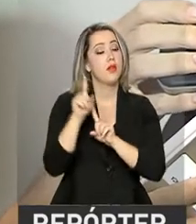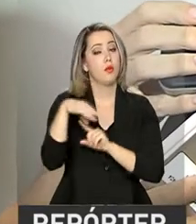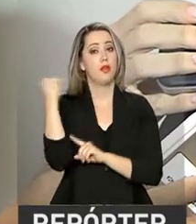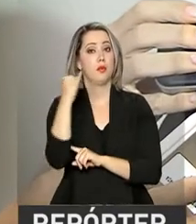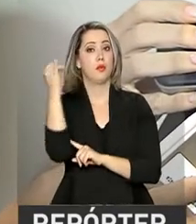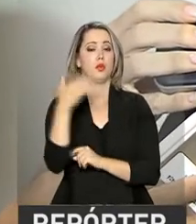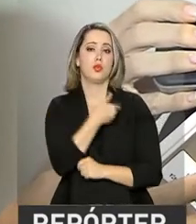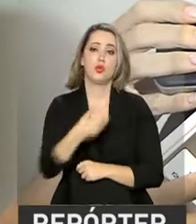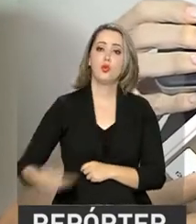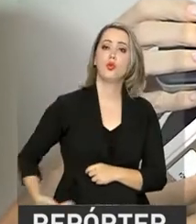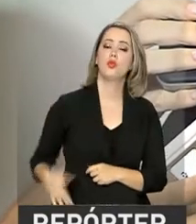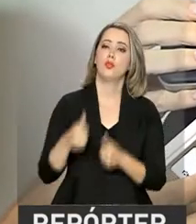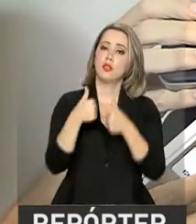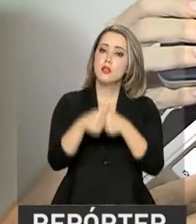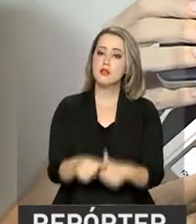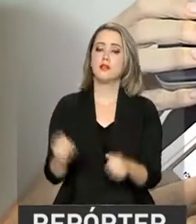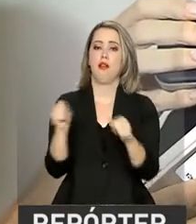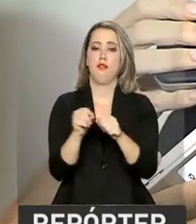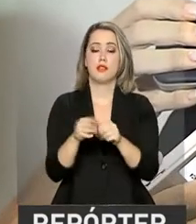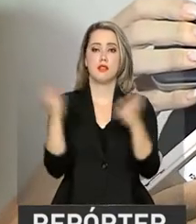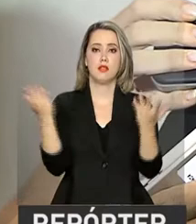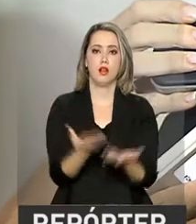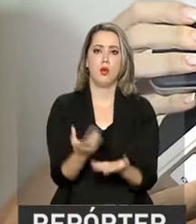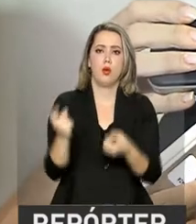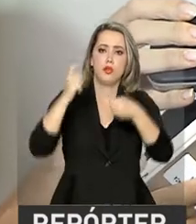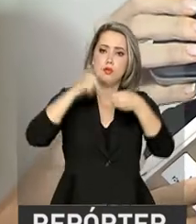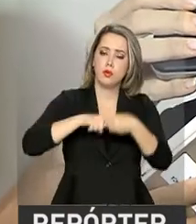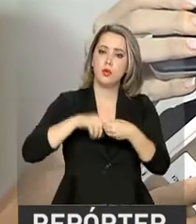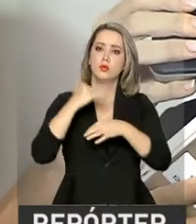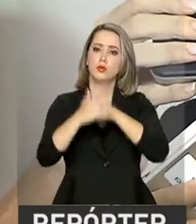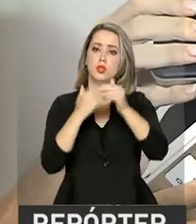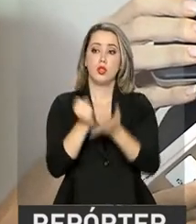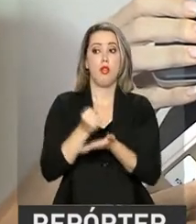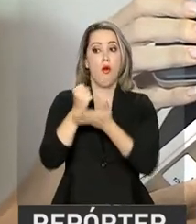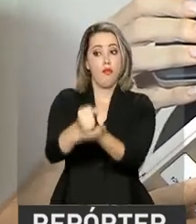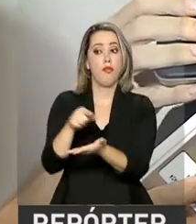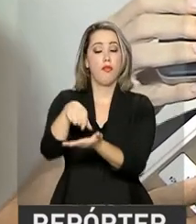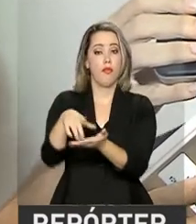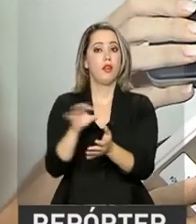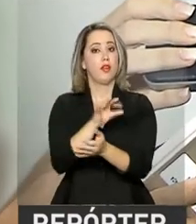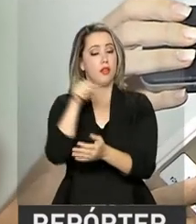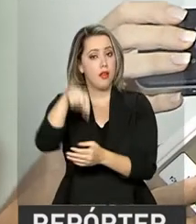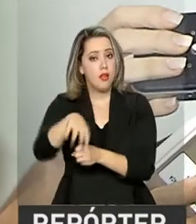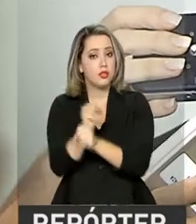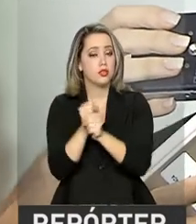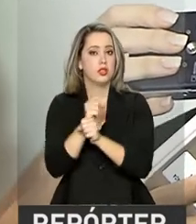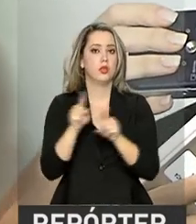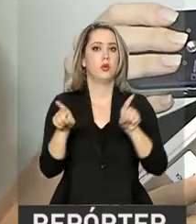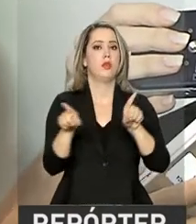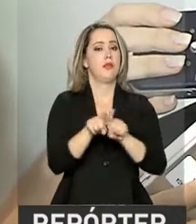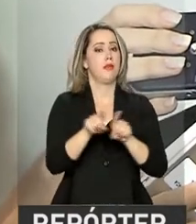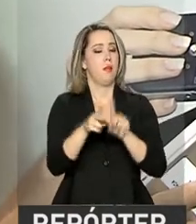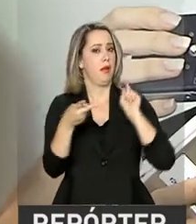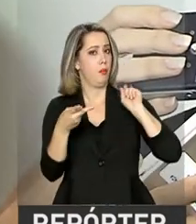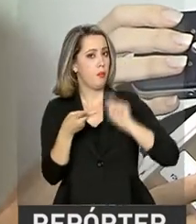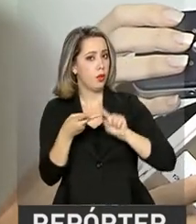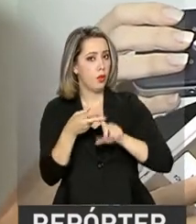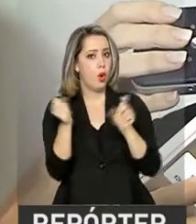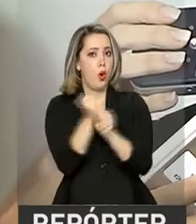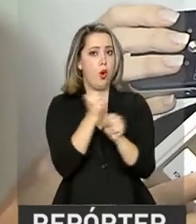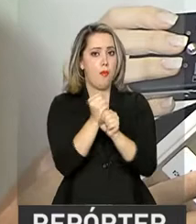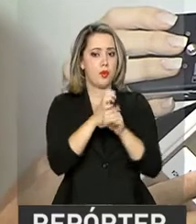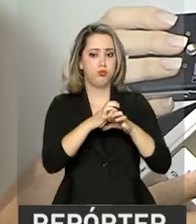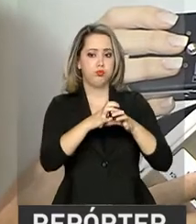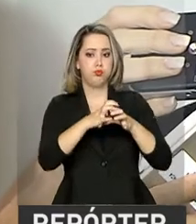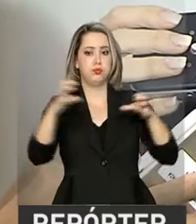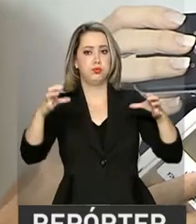governo está fazendo agora retomando e vai entregar durante o correr do ano obras de grande